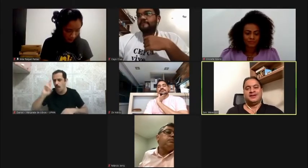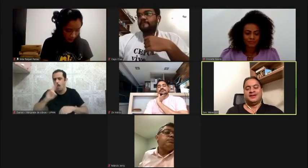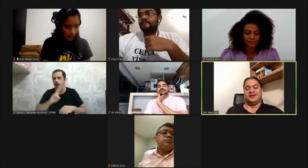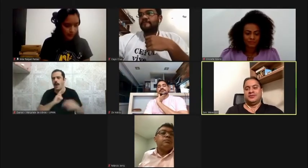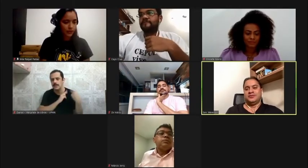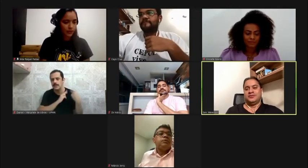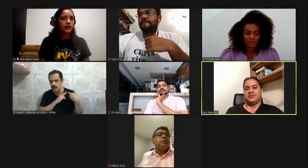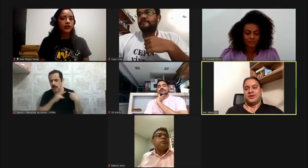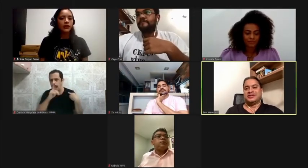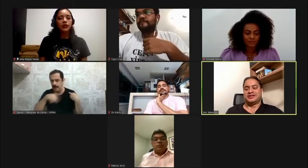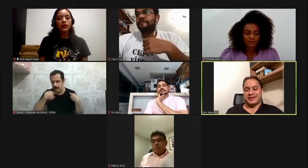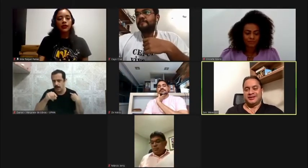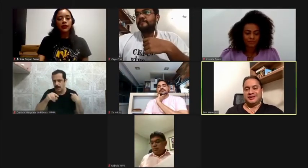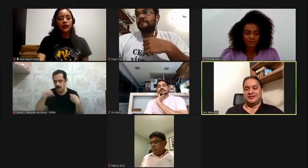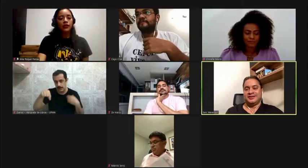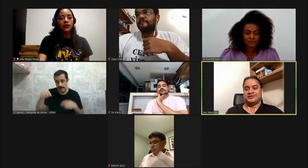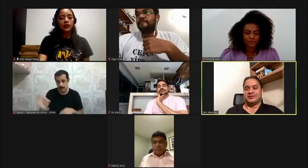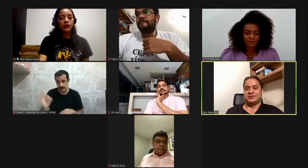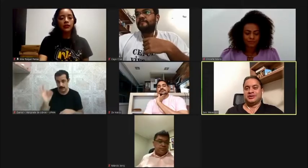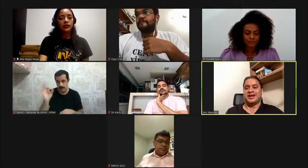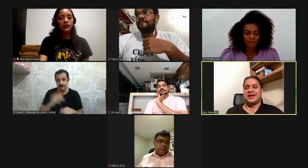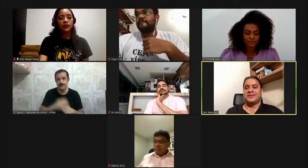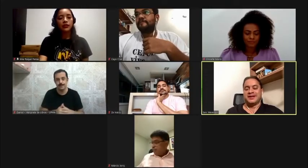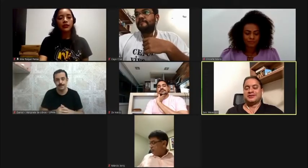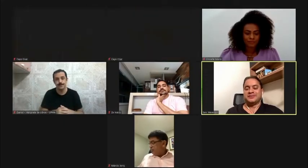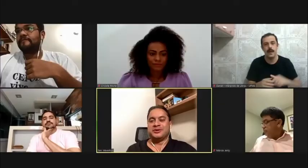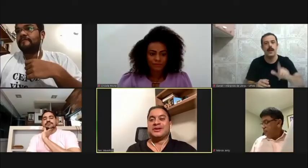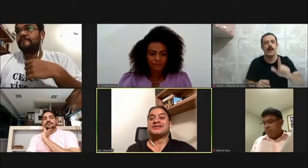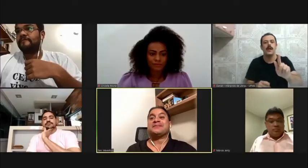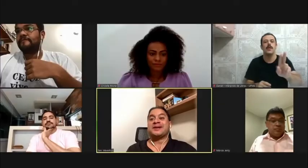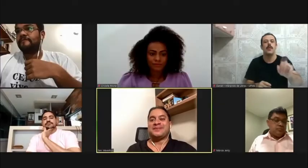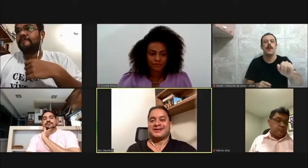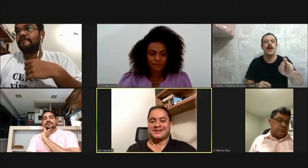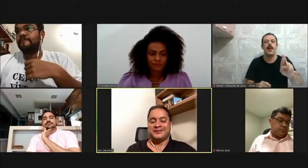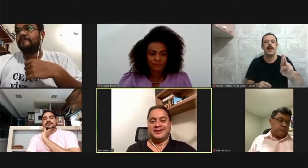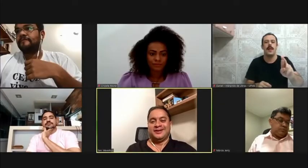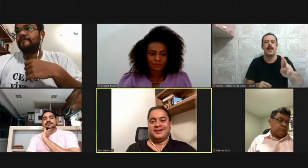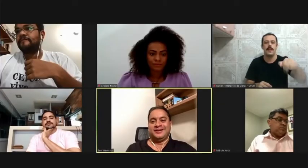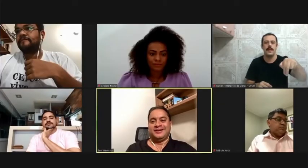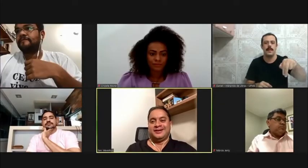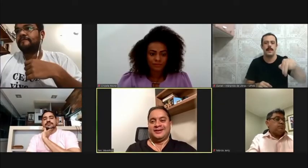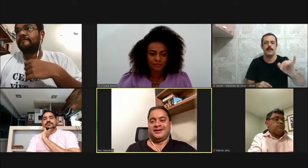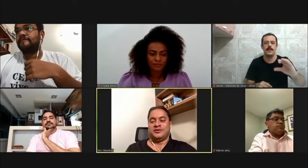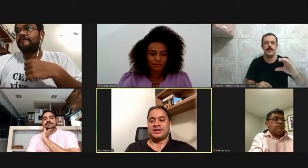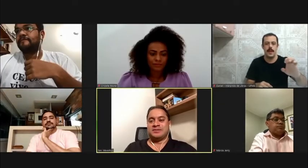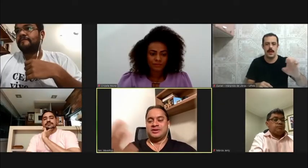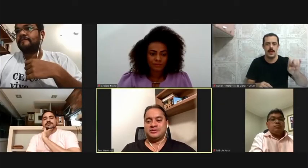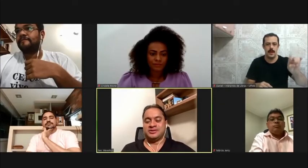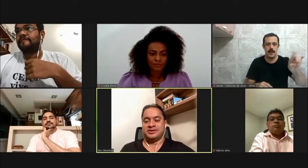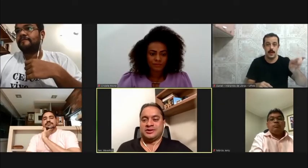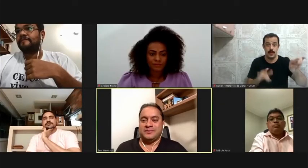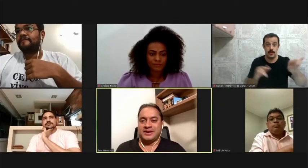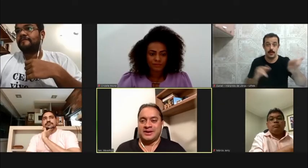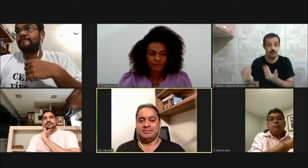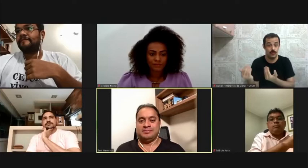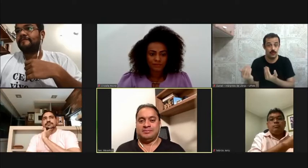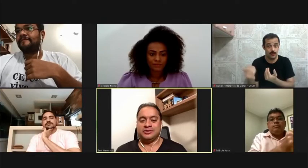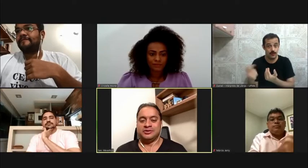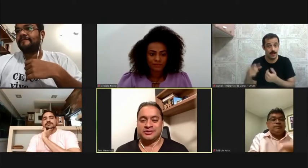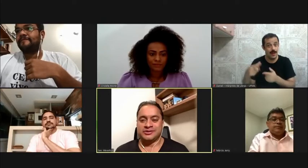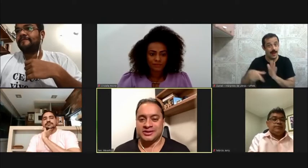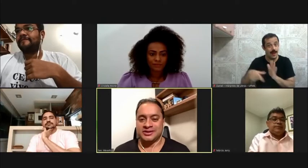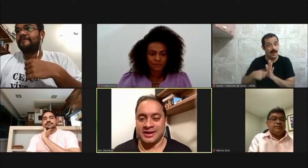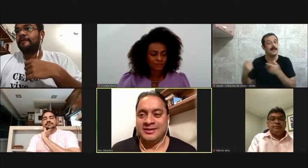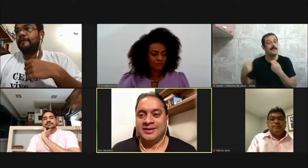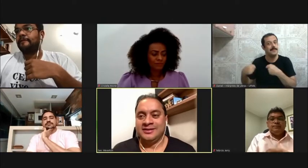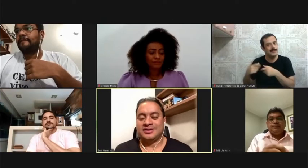Maranhão. O Guarnicê da Juventude ele remete muito a essa preparação. Os amigos que estão participando de